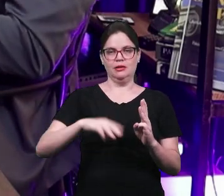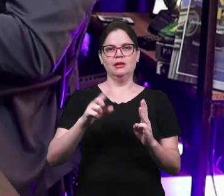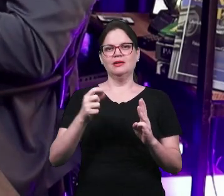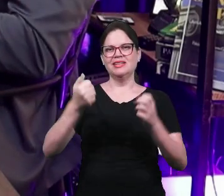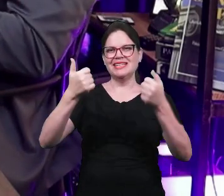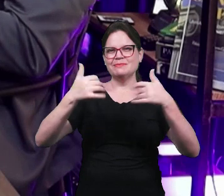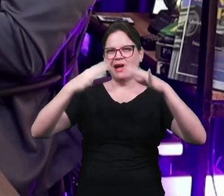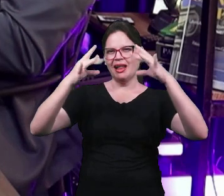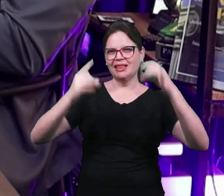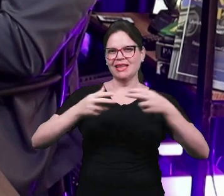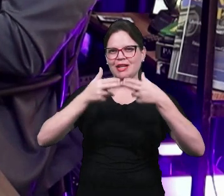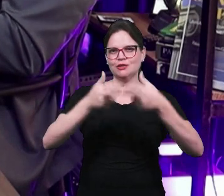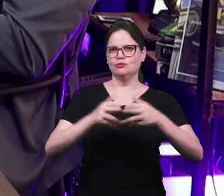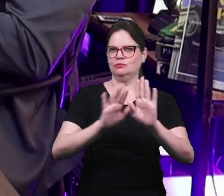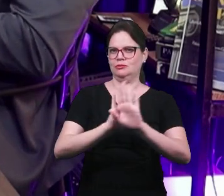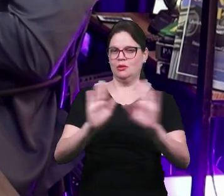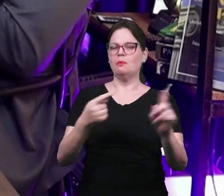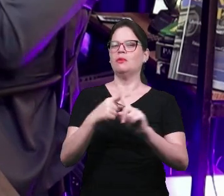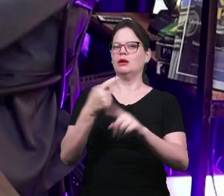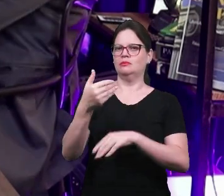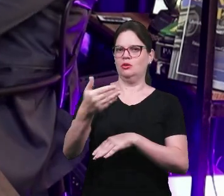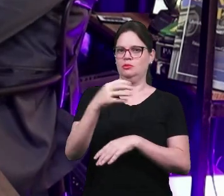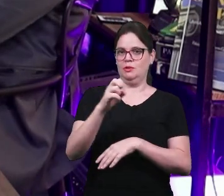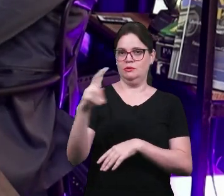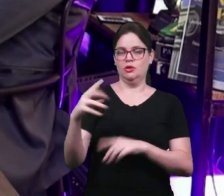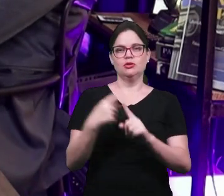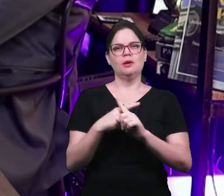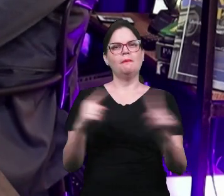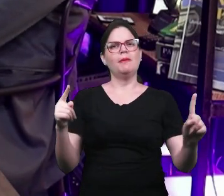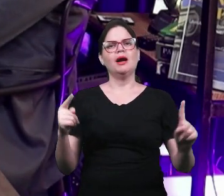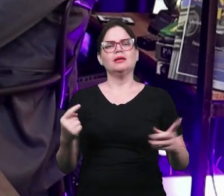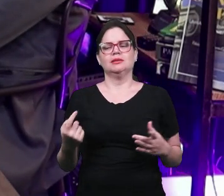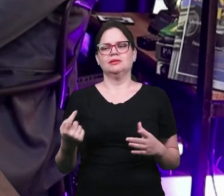né? Mas por que Deus veio a destruir